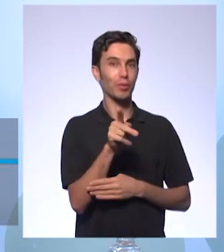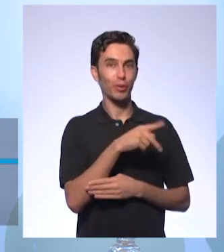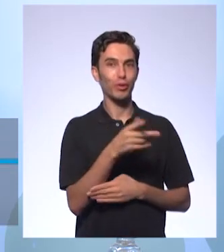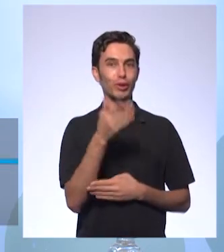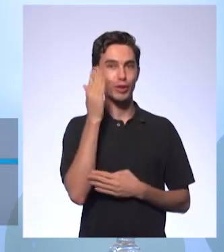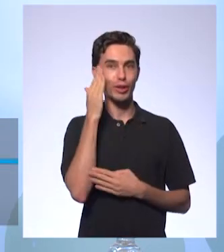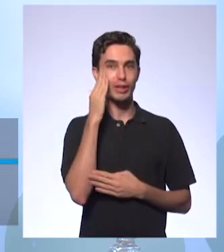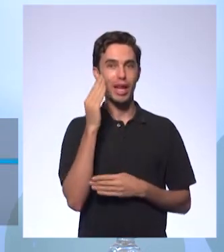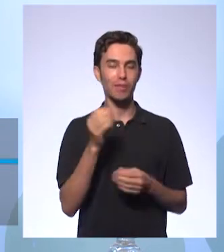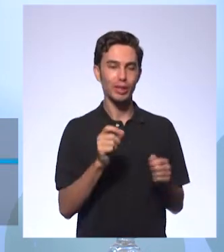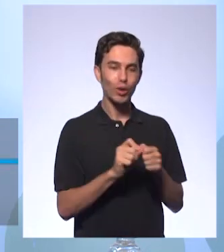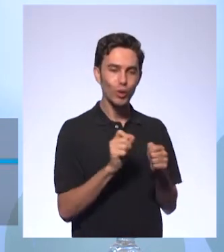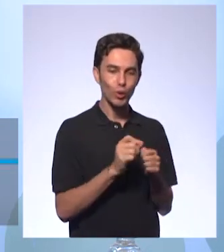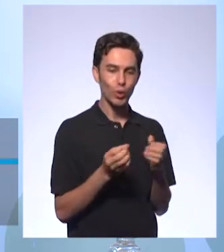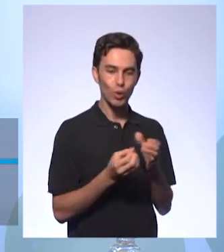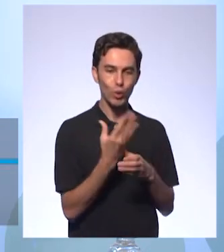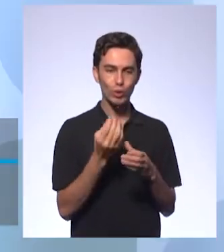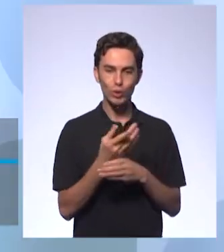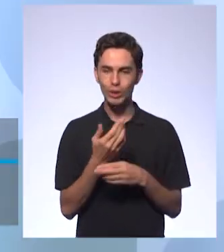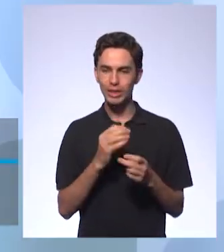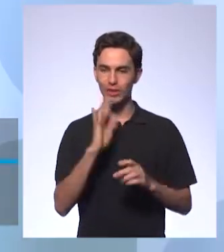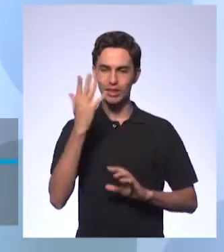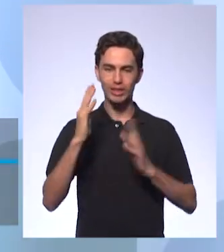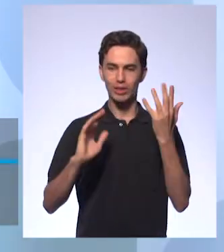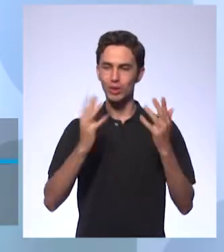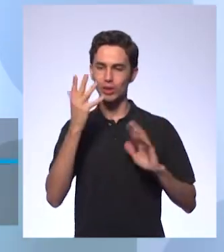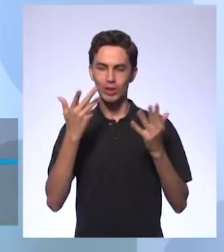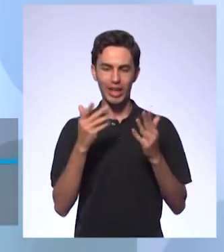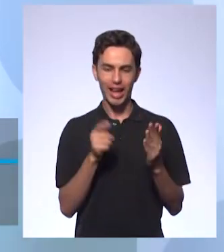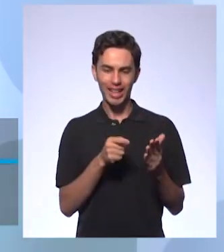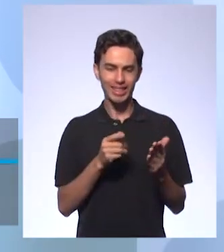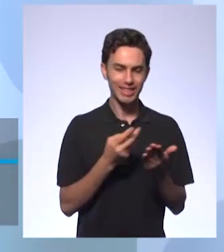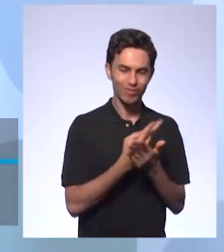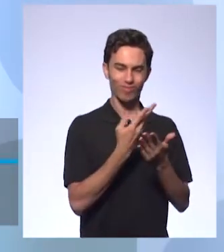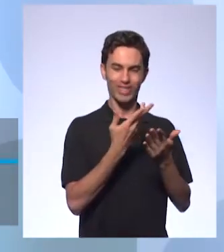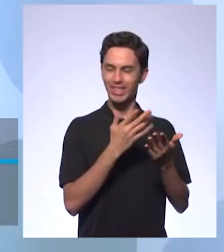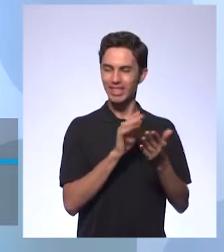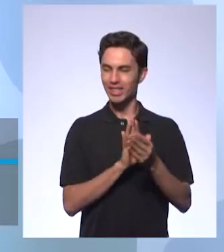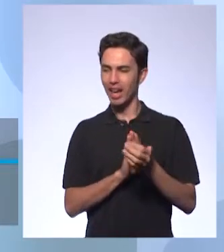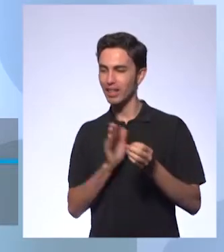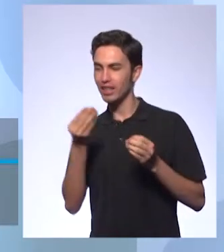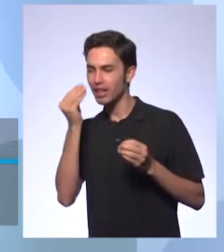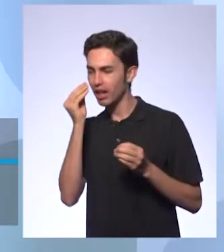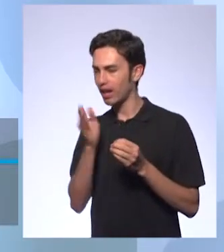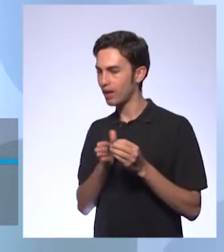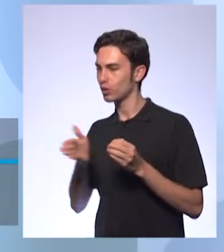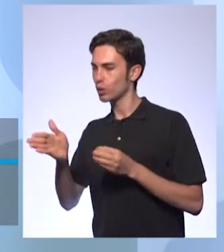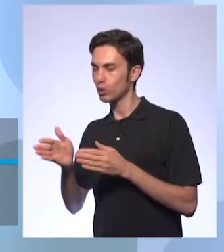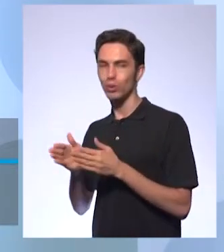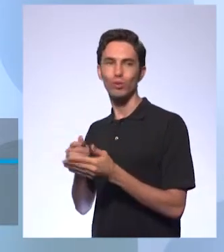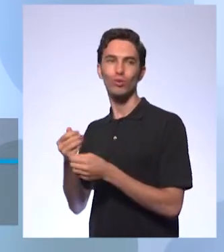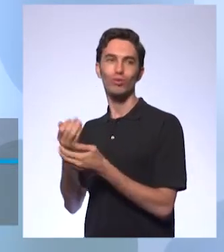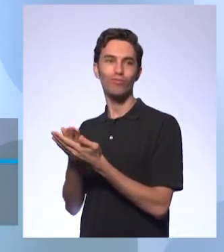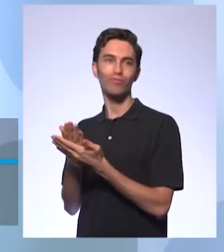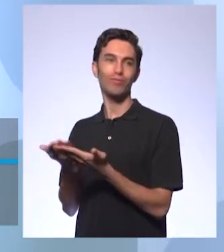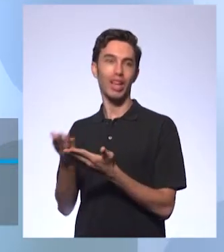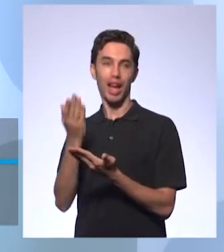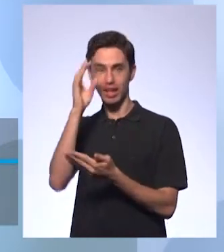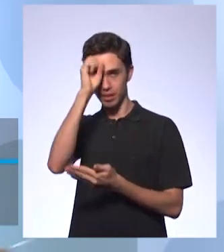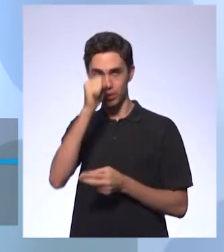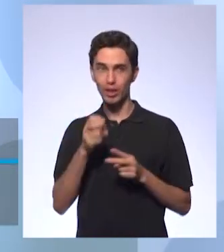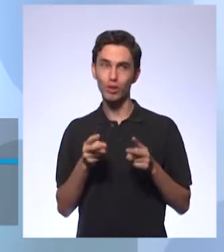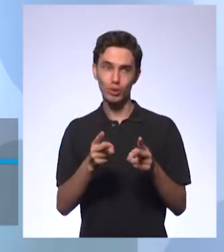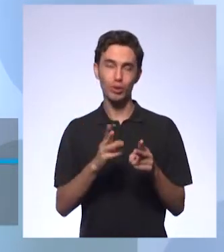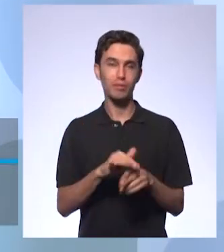nisso, construindo situações para contornar essa situação mais complicada. Por exemplo, deixar as atividades na escola para o aluno pegar uma